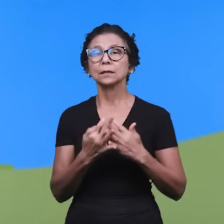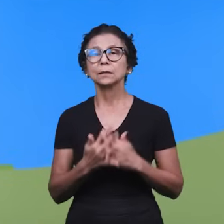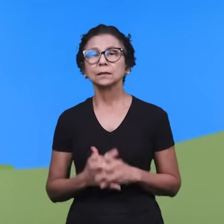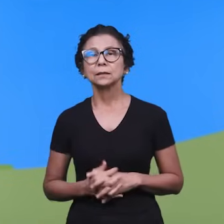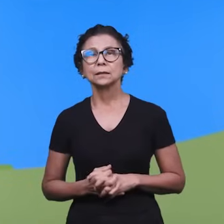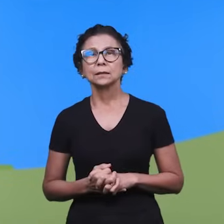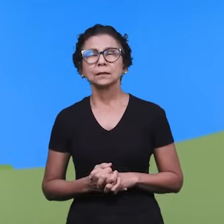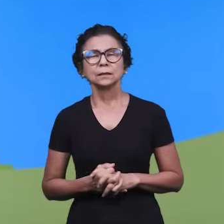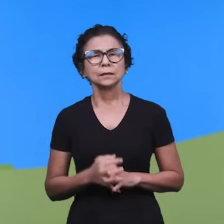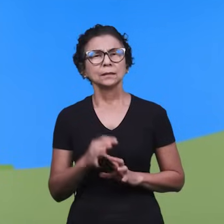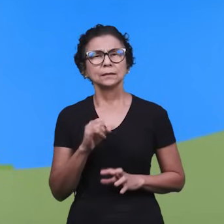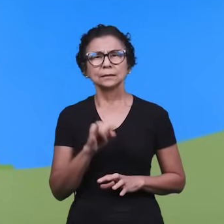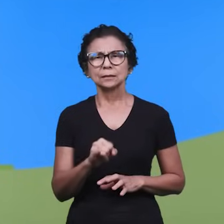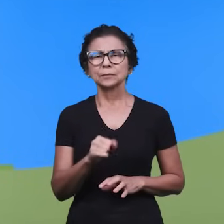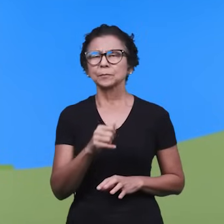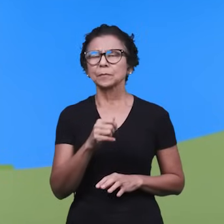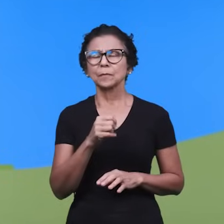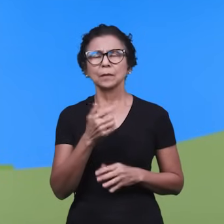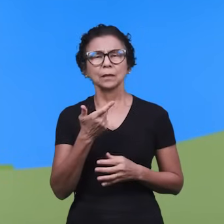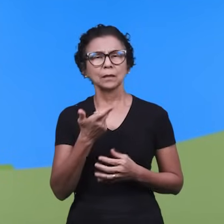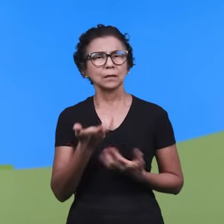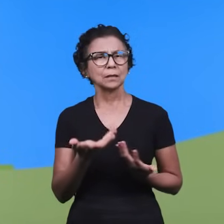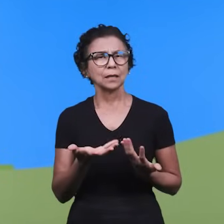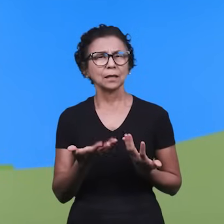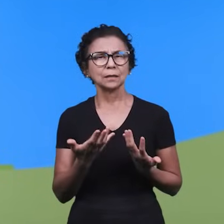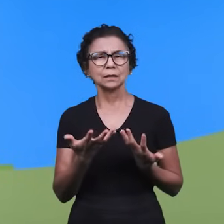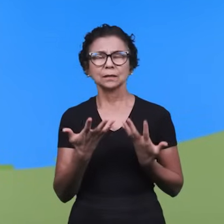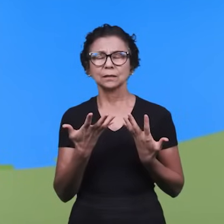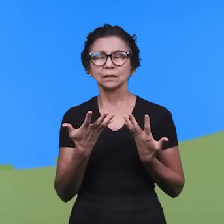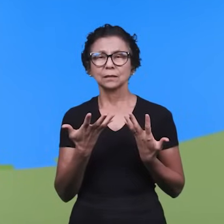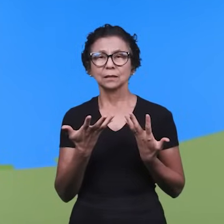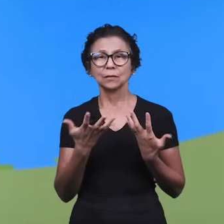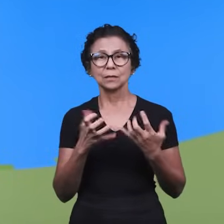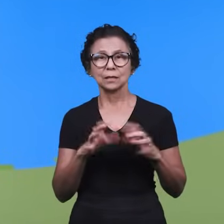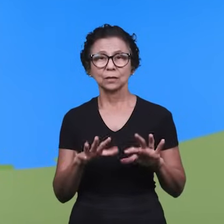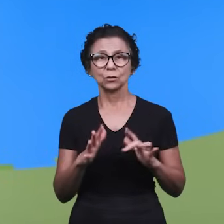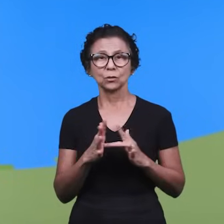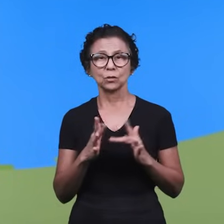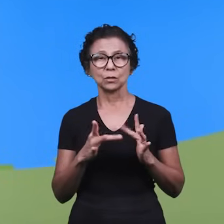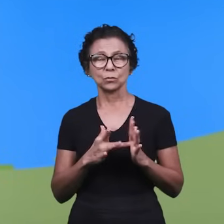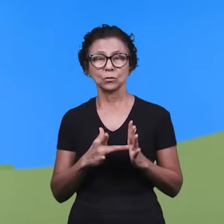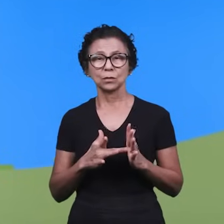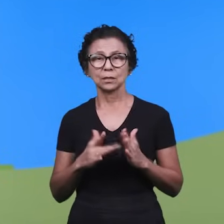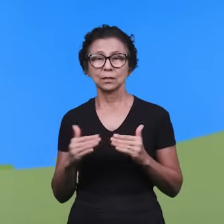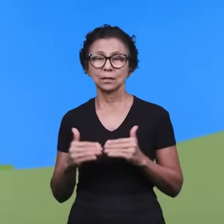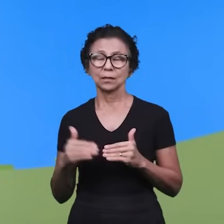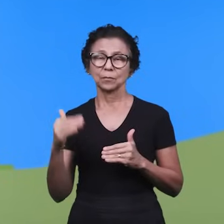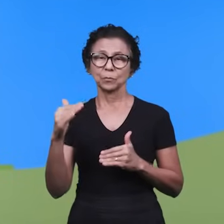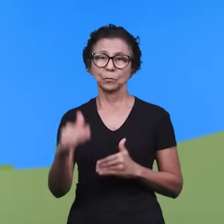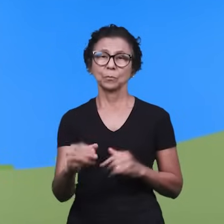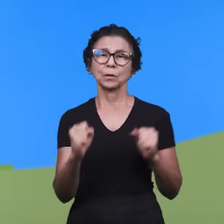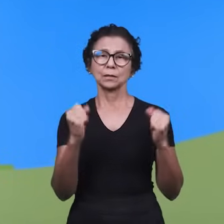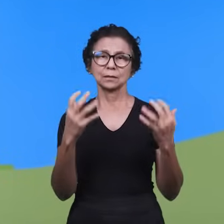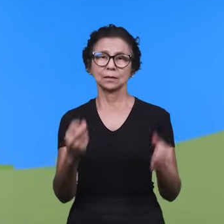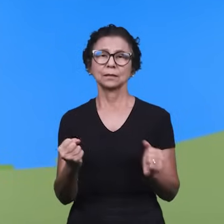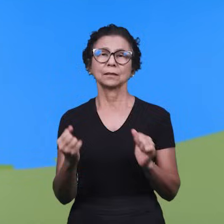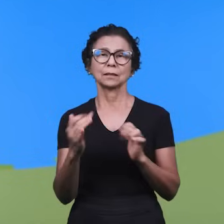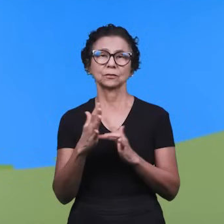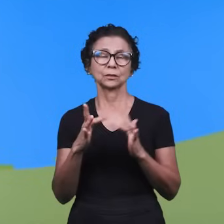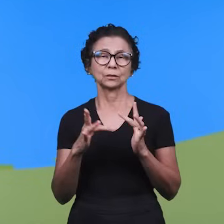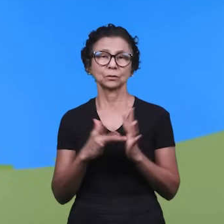que aquele que ainda não havia aceitado Jesus o aceite como Salvador, e o Senhor abençoe a